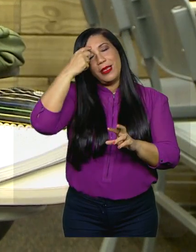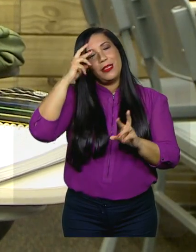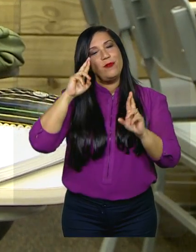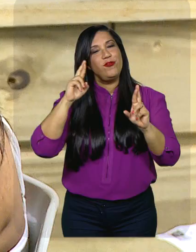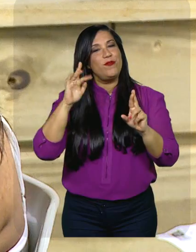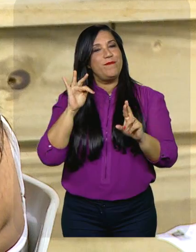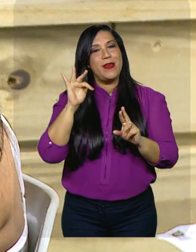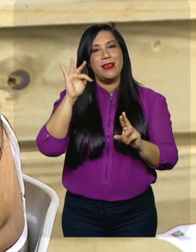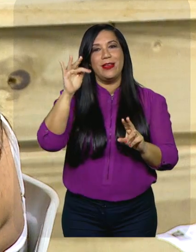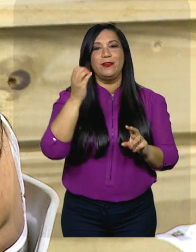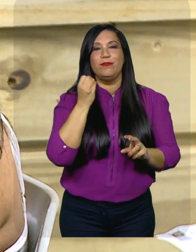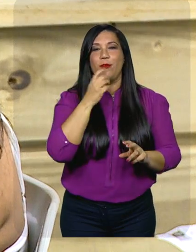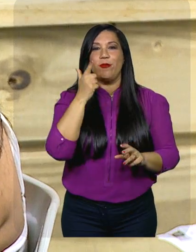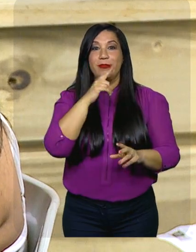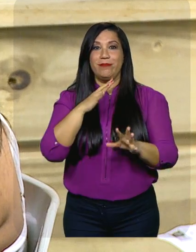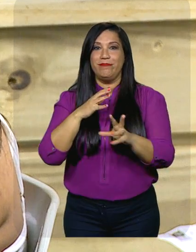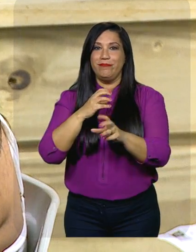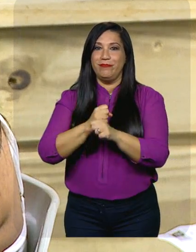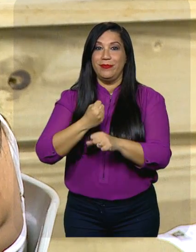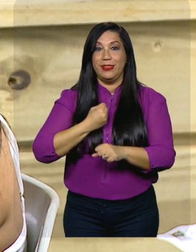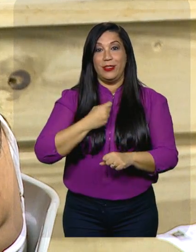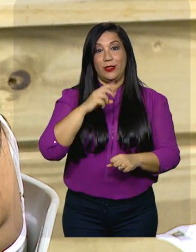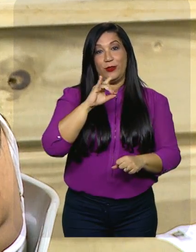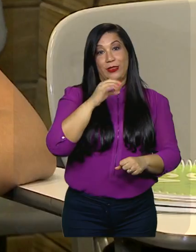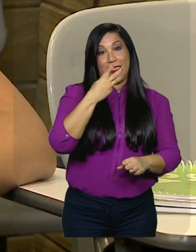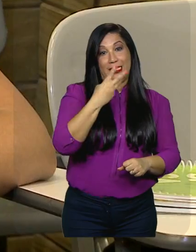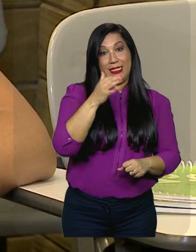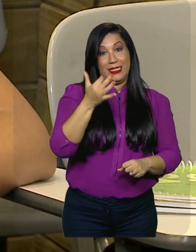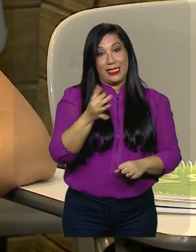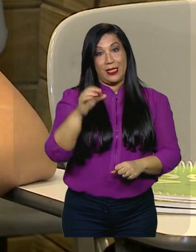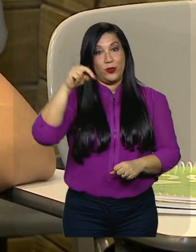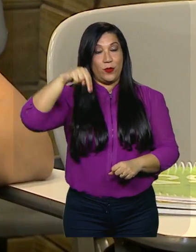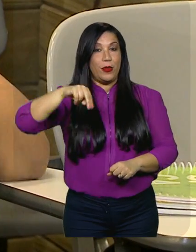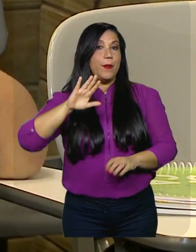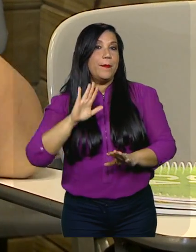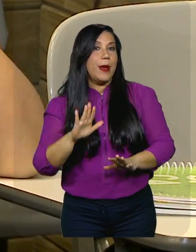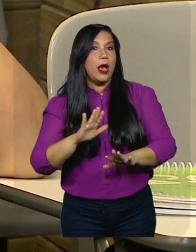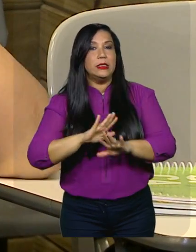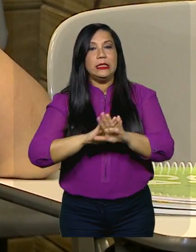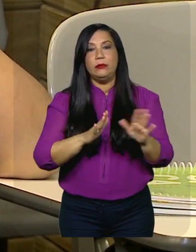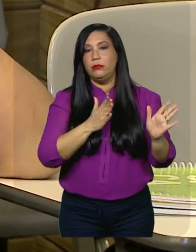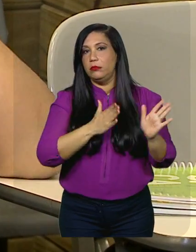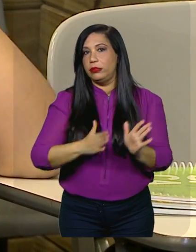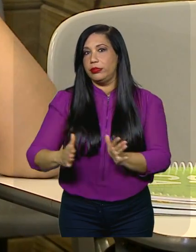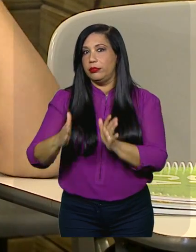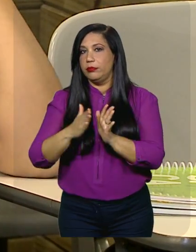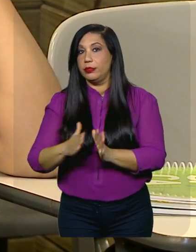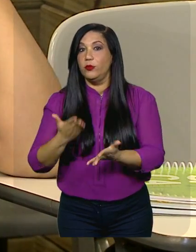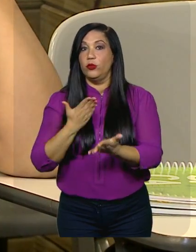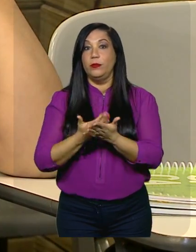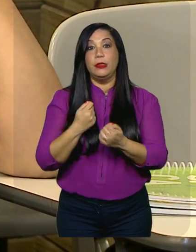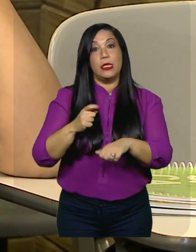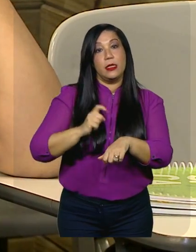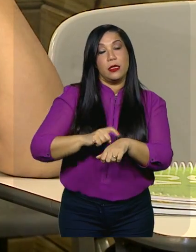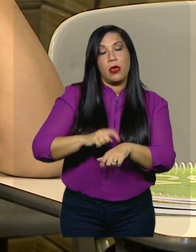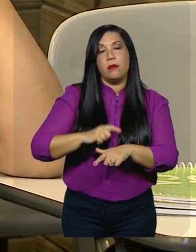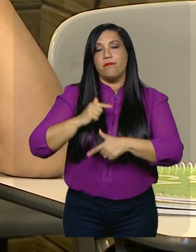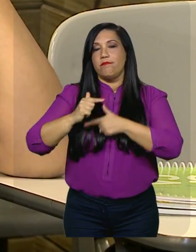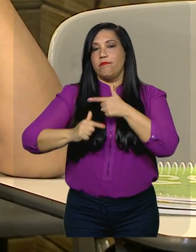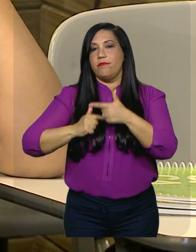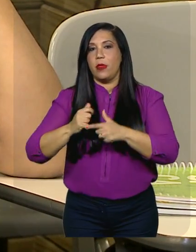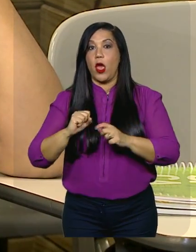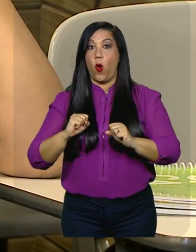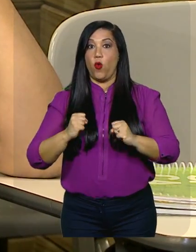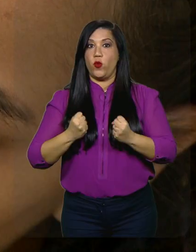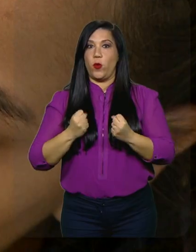alunos de obter bons resultados nos dias 3 e 10 de novembro. Mas a rotina de estudos exige tempo, dedicação e